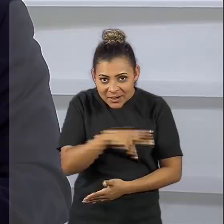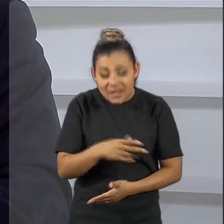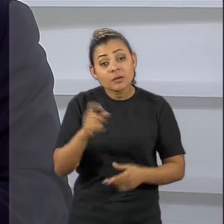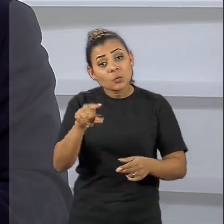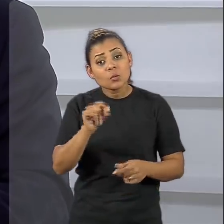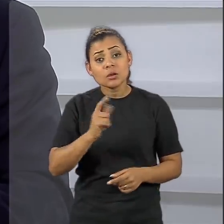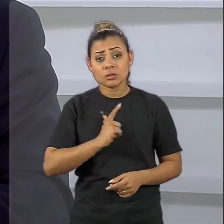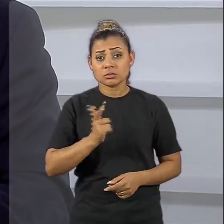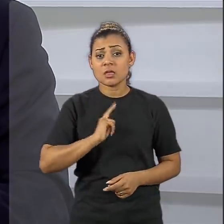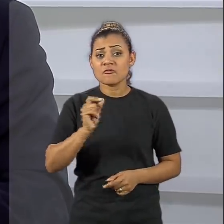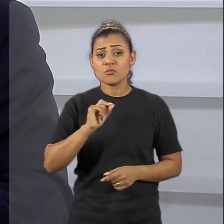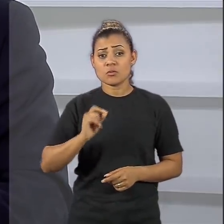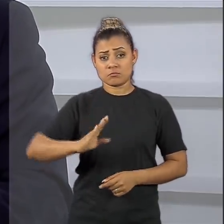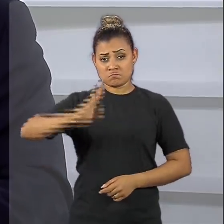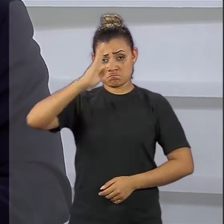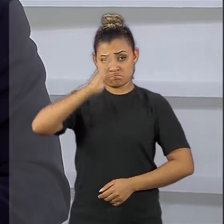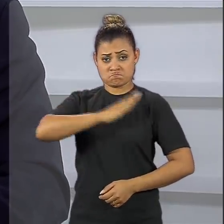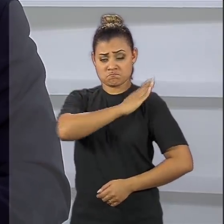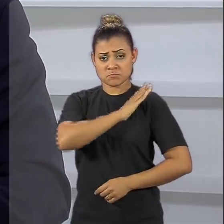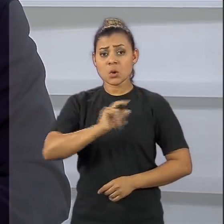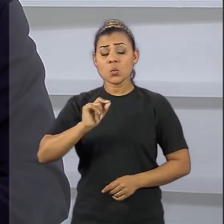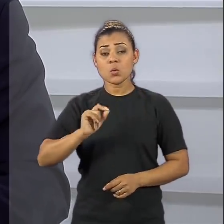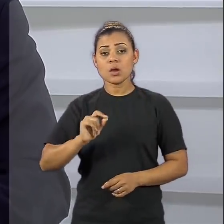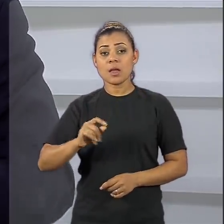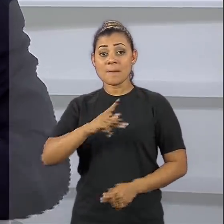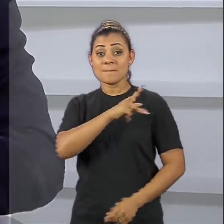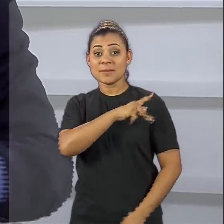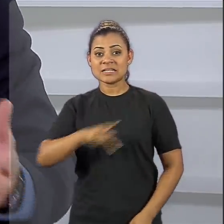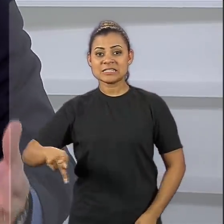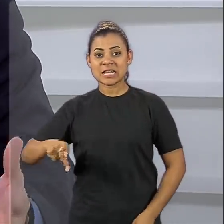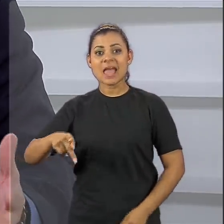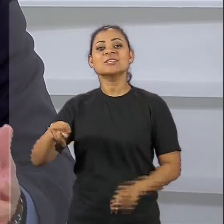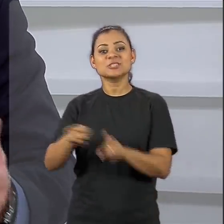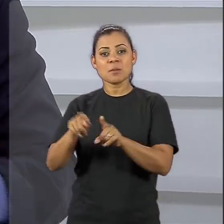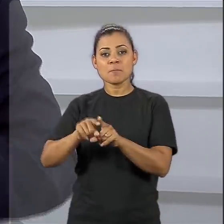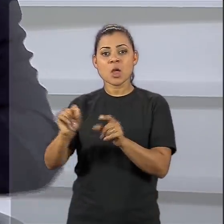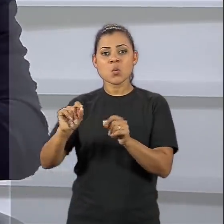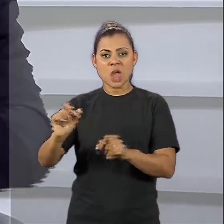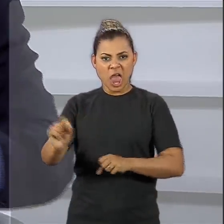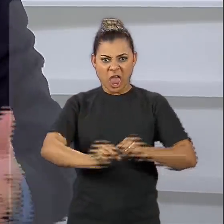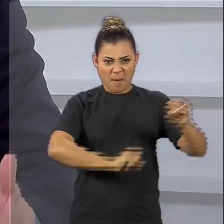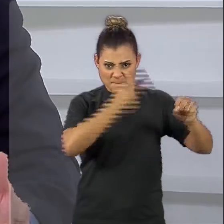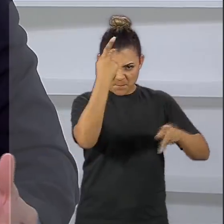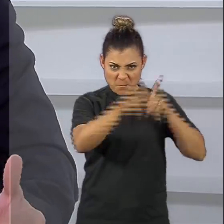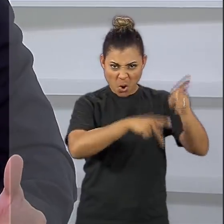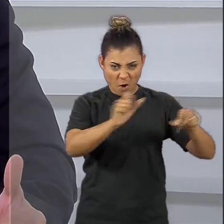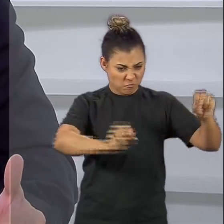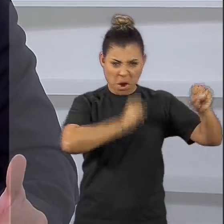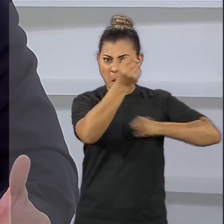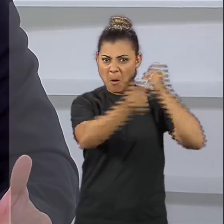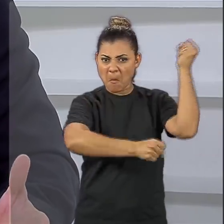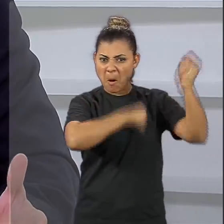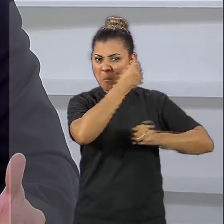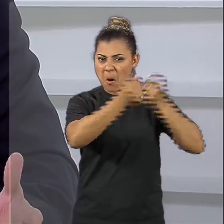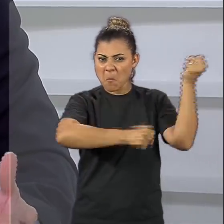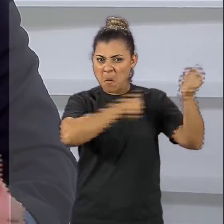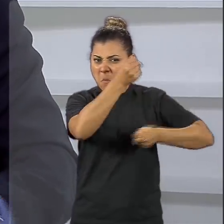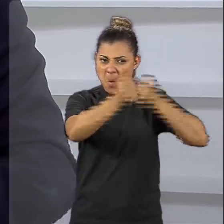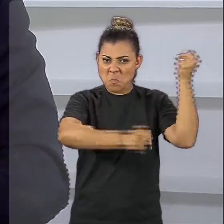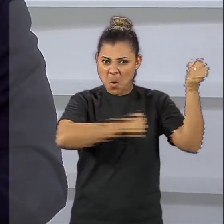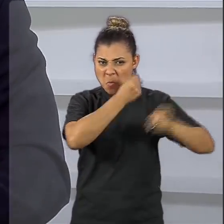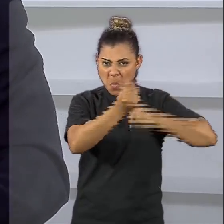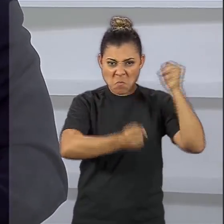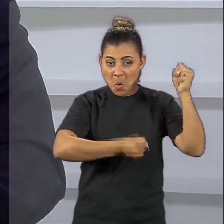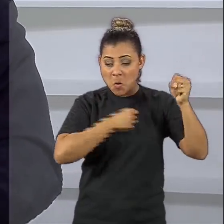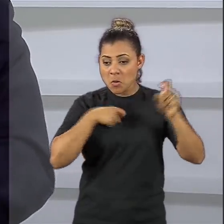Forças Armadas e com a benevolência do então presidente da República com os revoltosos, né? Por exemplo, anistiando os sargentos revoltosos.